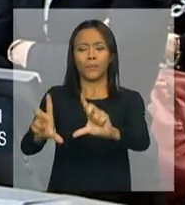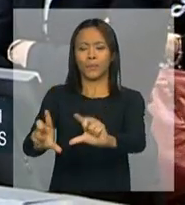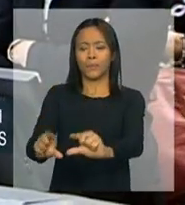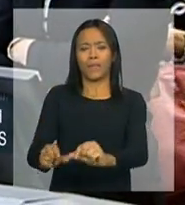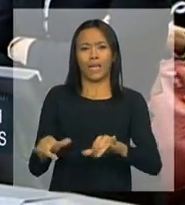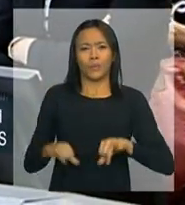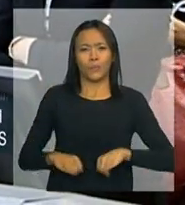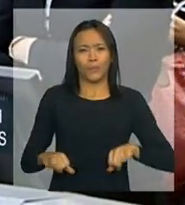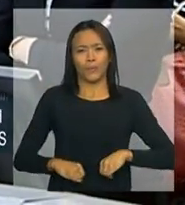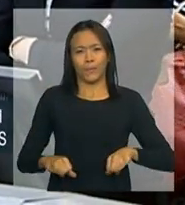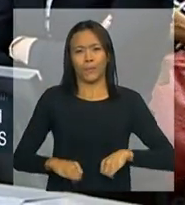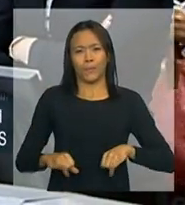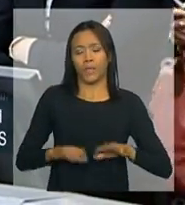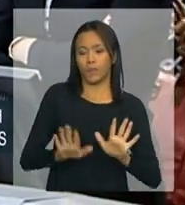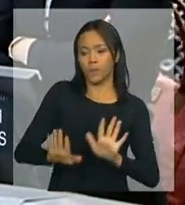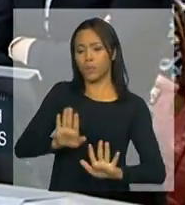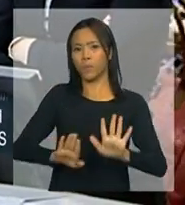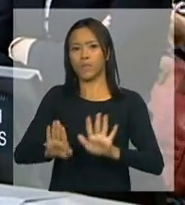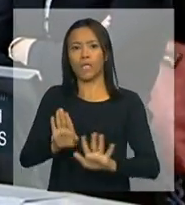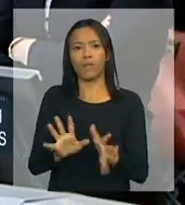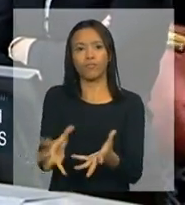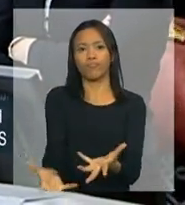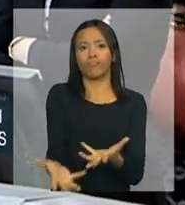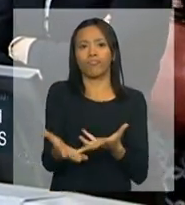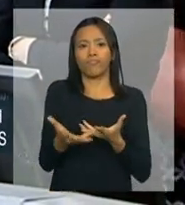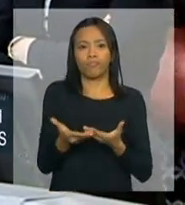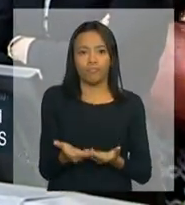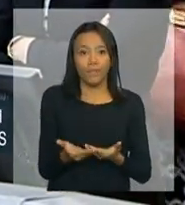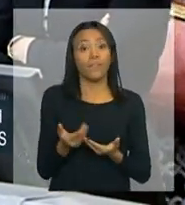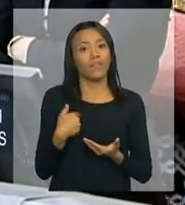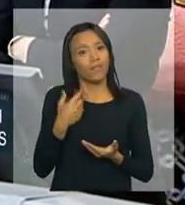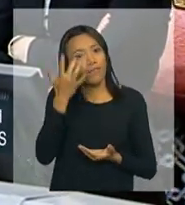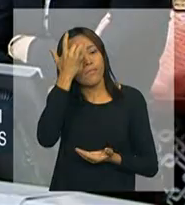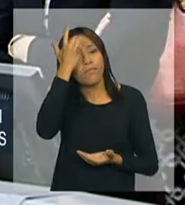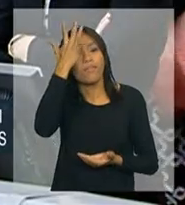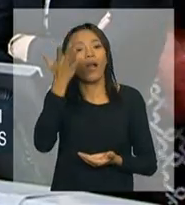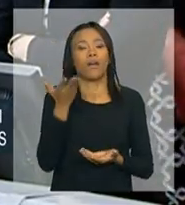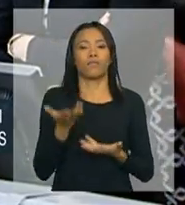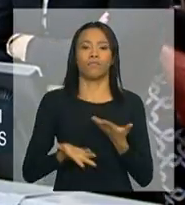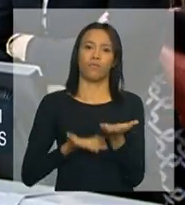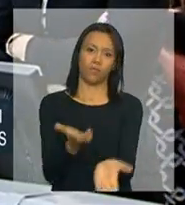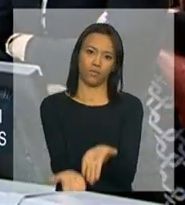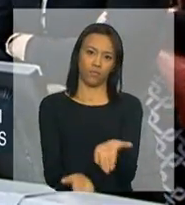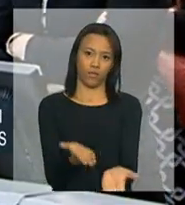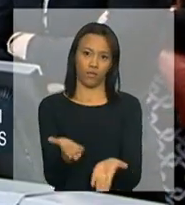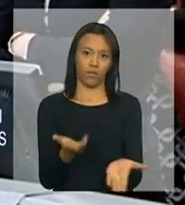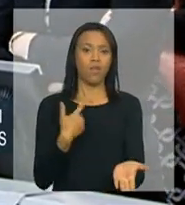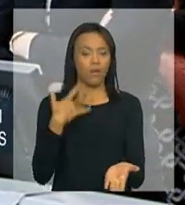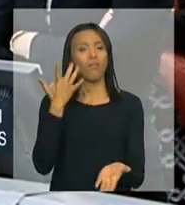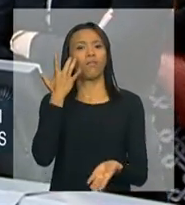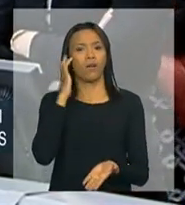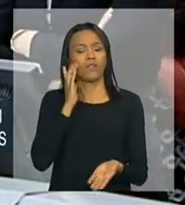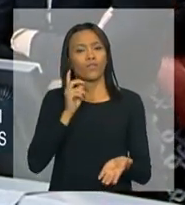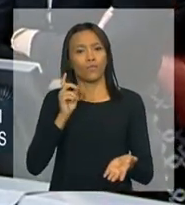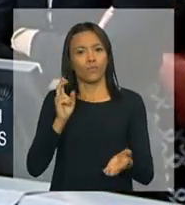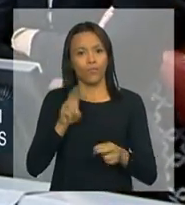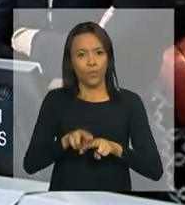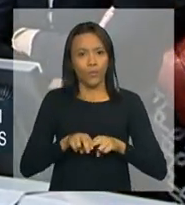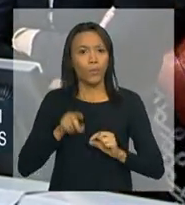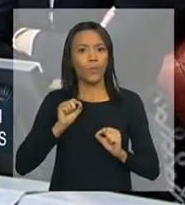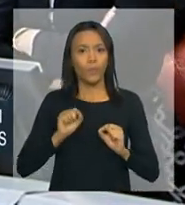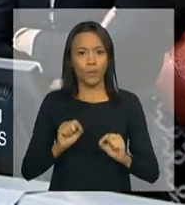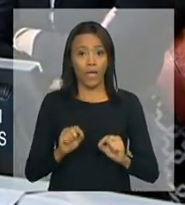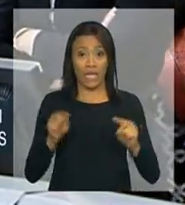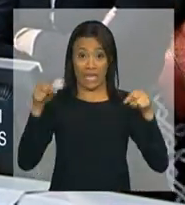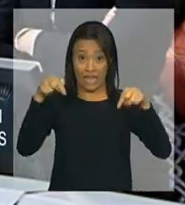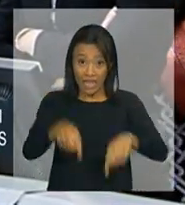com o desastre, né, e facilitando o atendimento dela. Eu considero, portanto, que